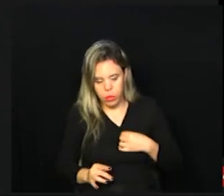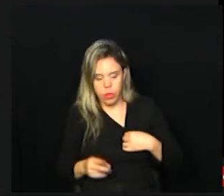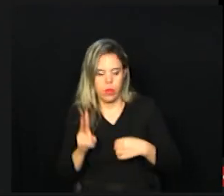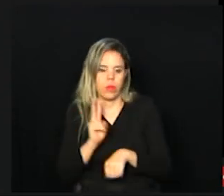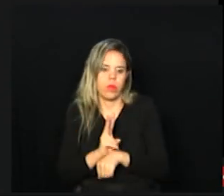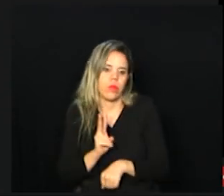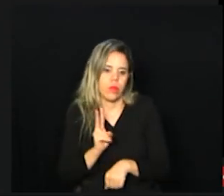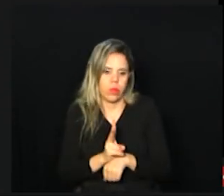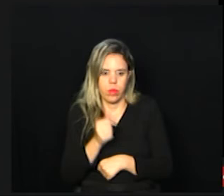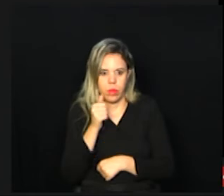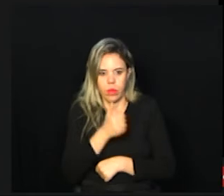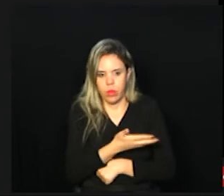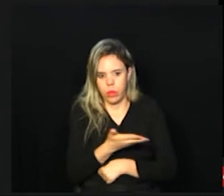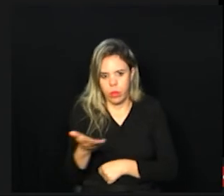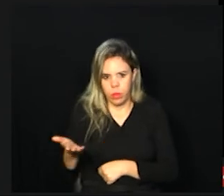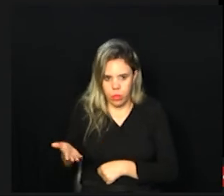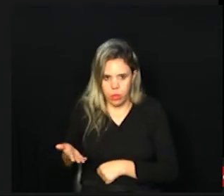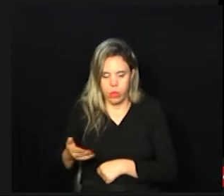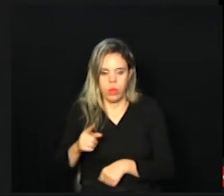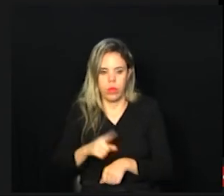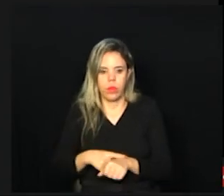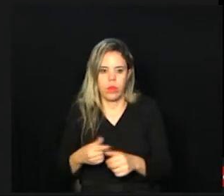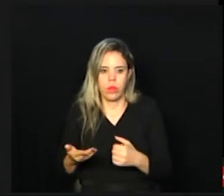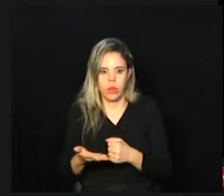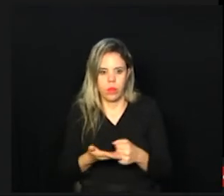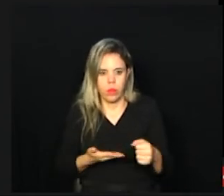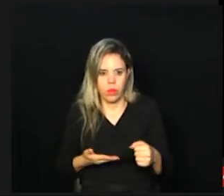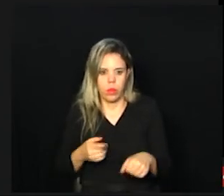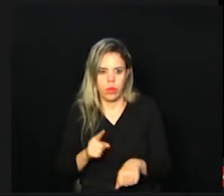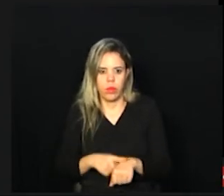das mulheres. A médio prazo,